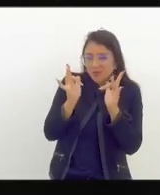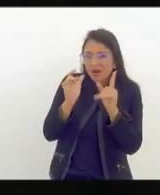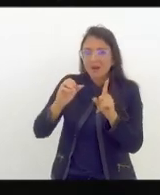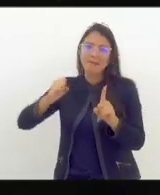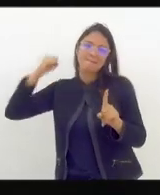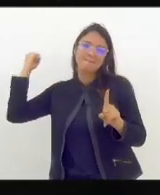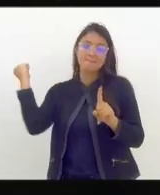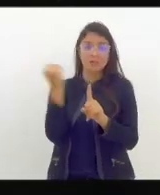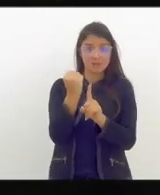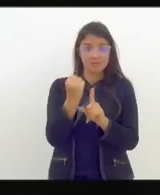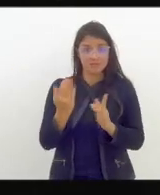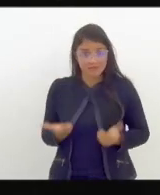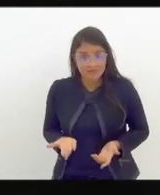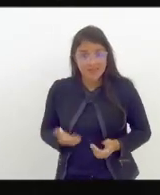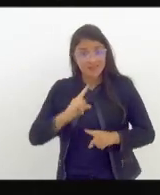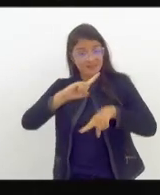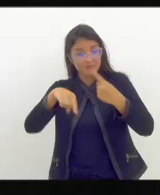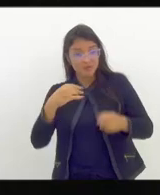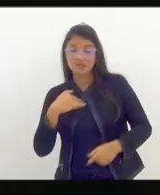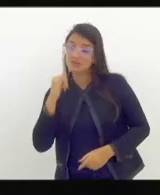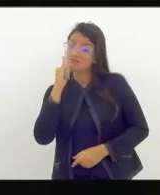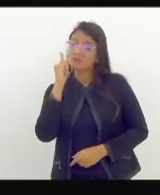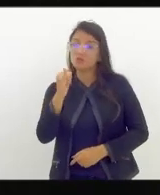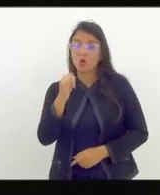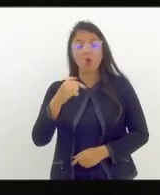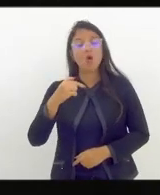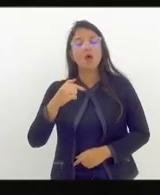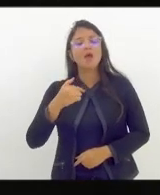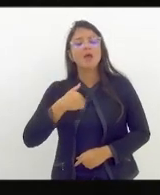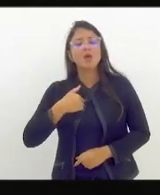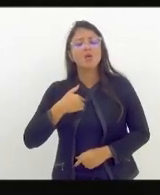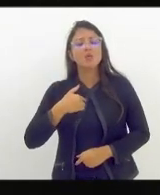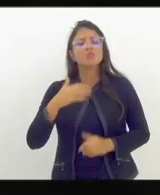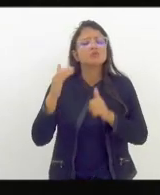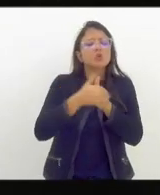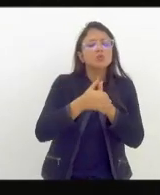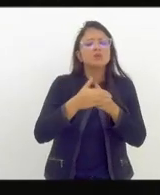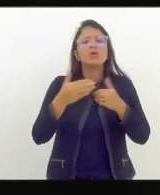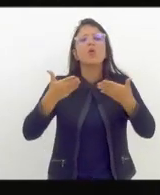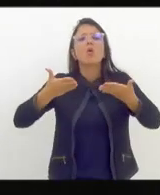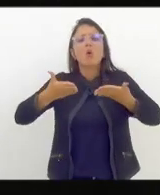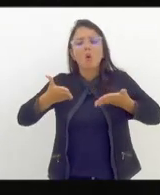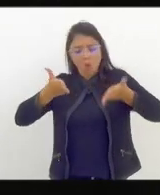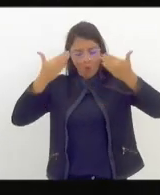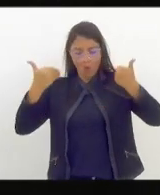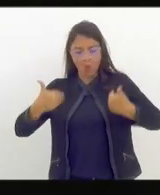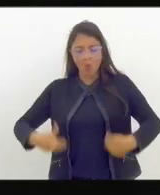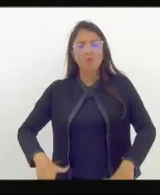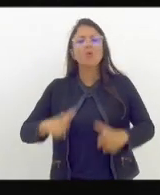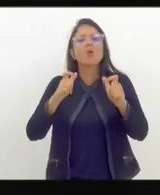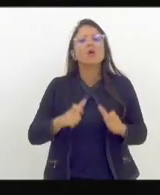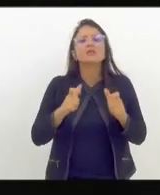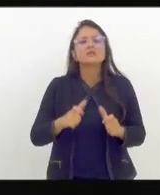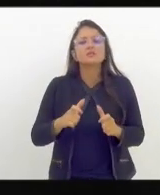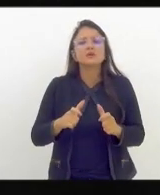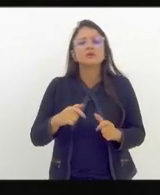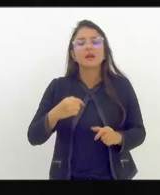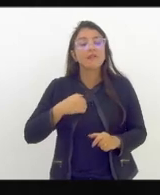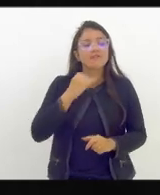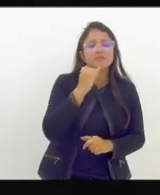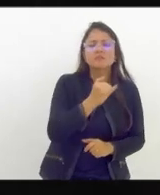o corpo e, depois de fazer tudo isso, simplesmente, naturalmente, foi